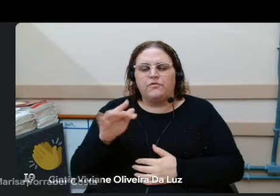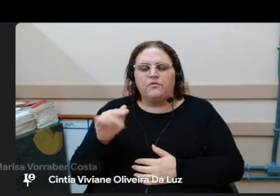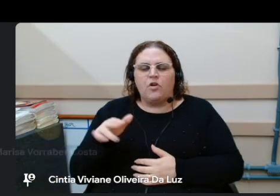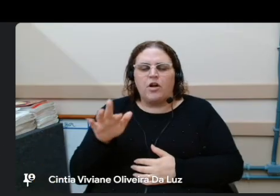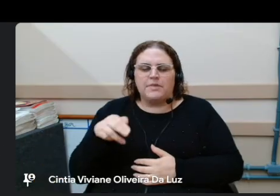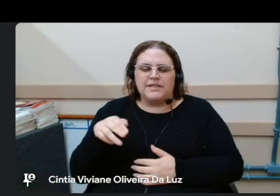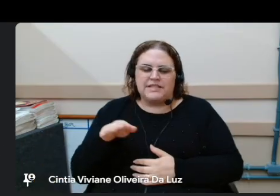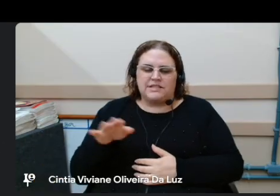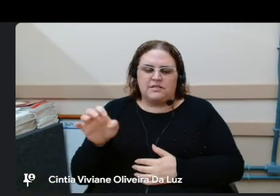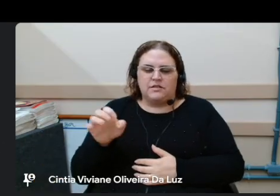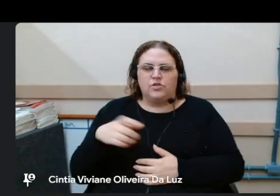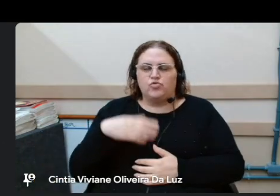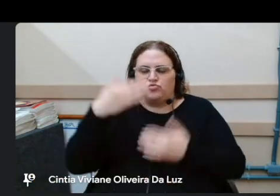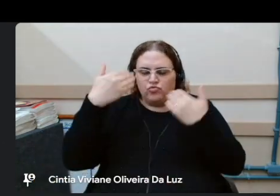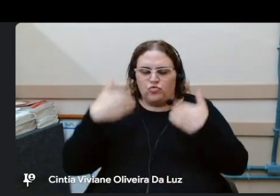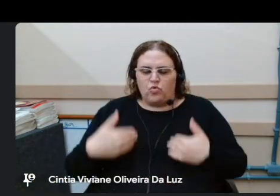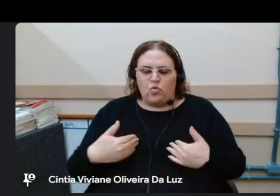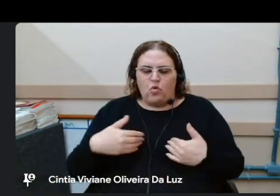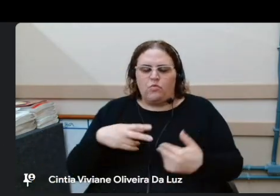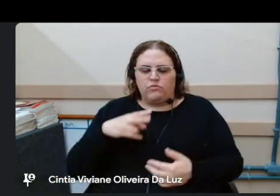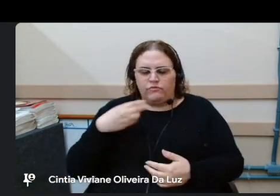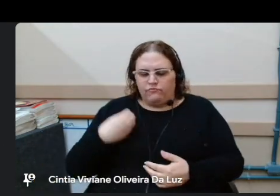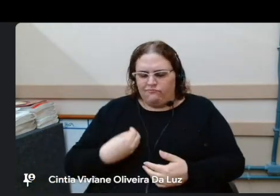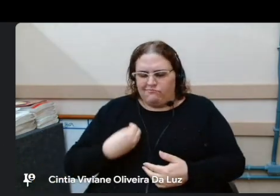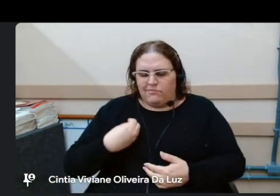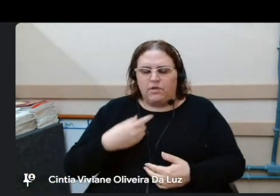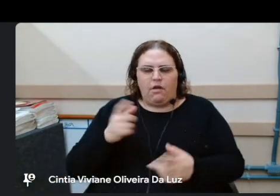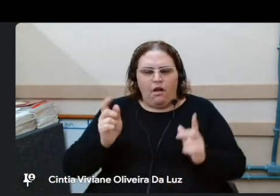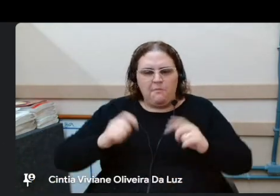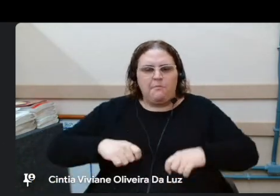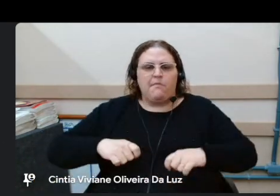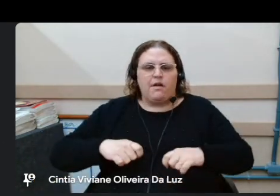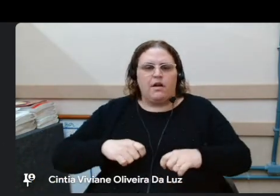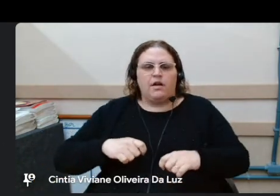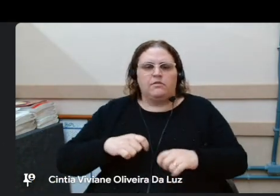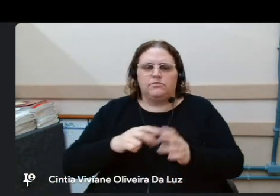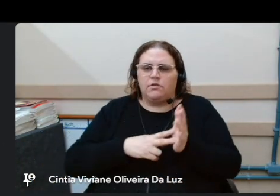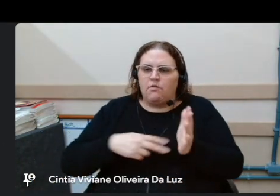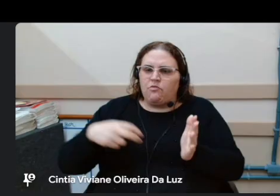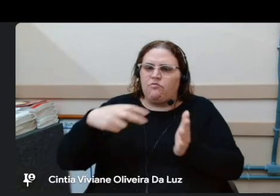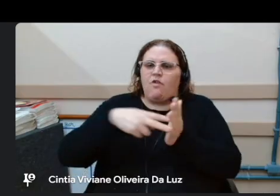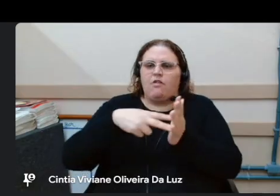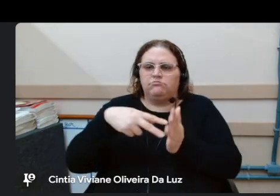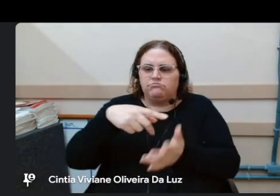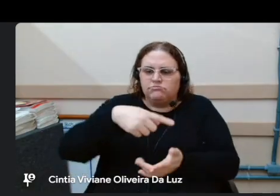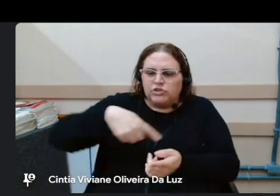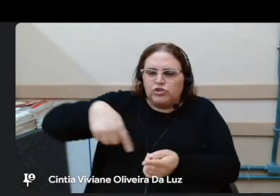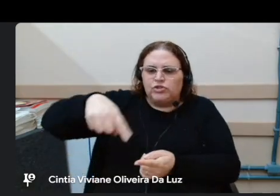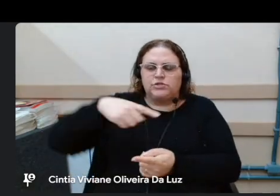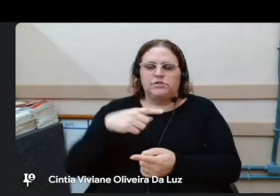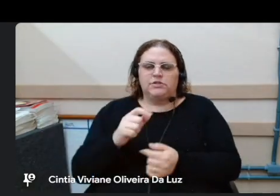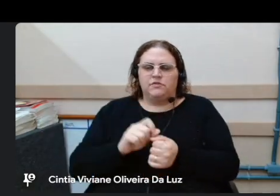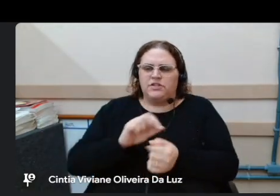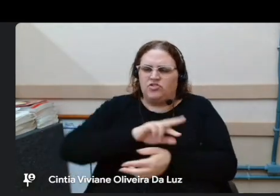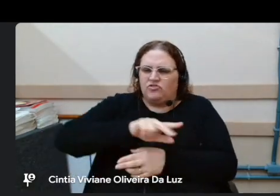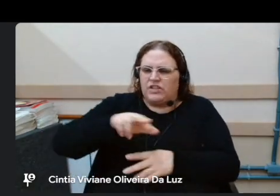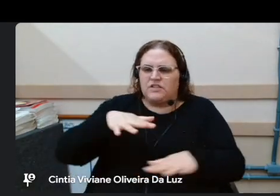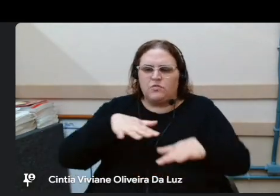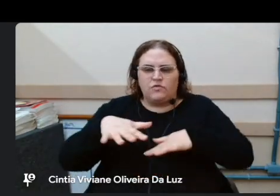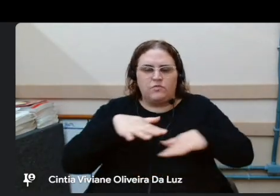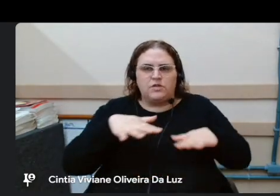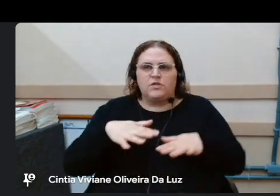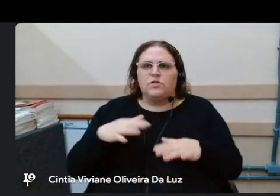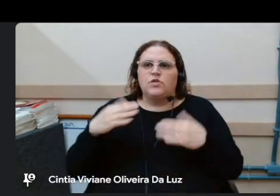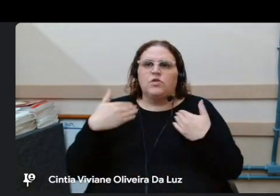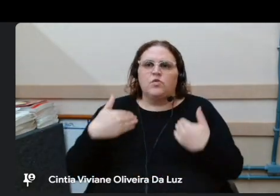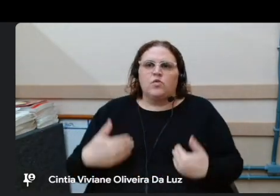performatividade né de um corpo extremamente vigoroso de um corpo que é capaz de saltos e giros e